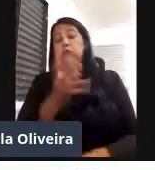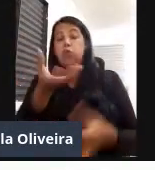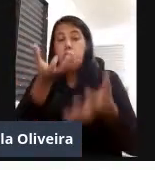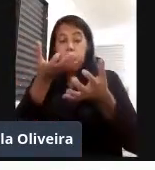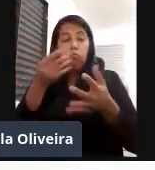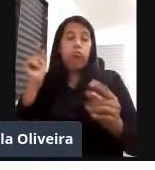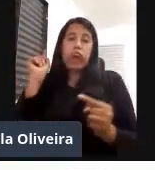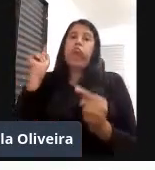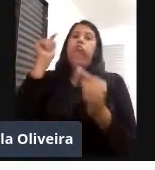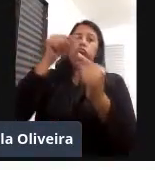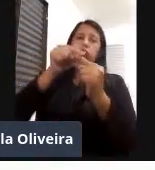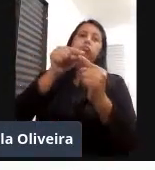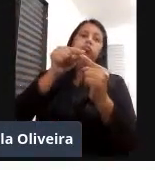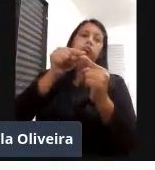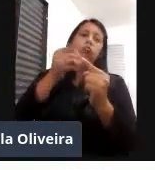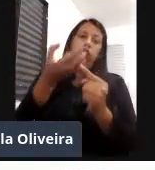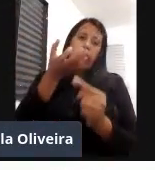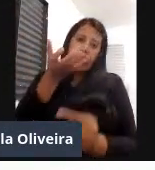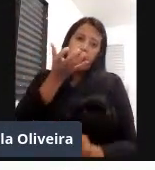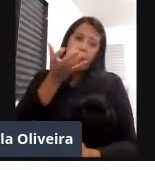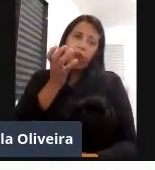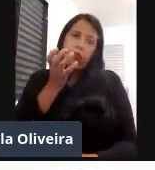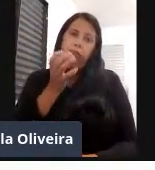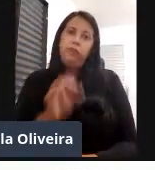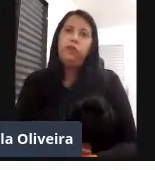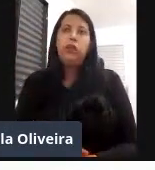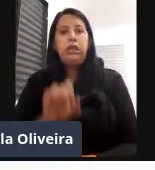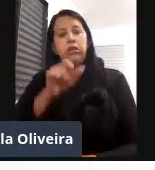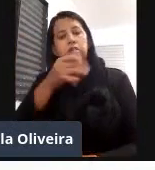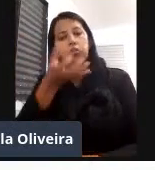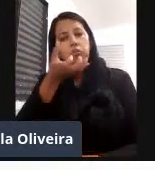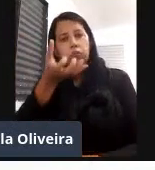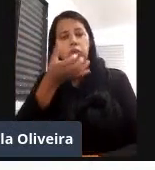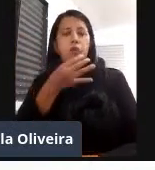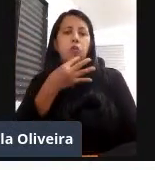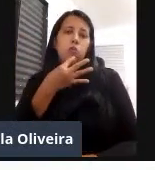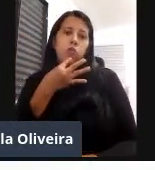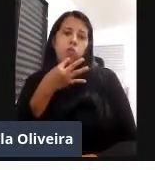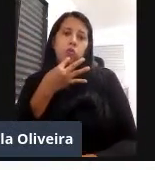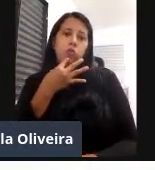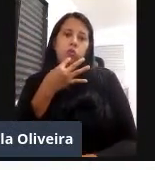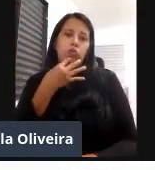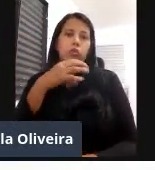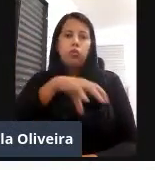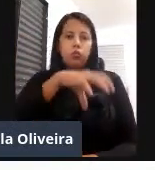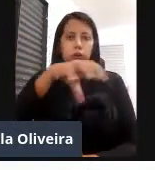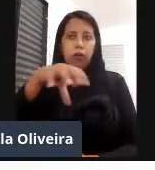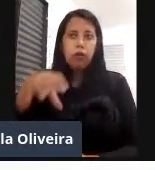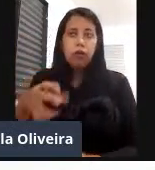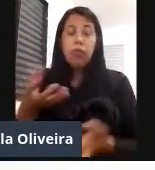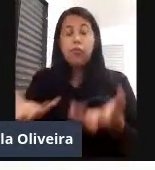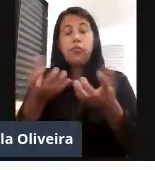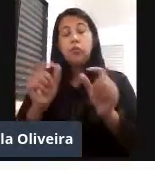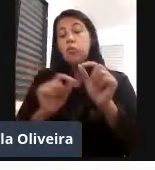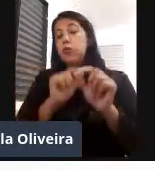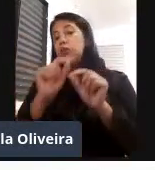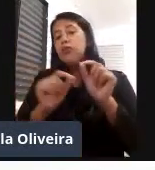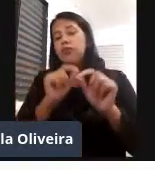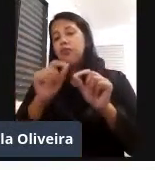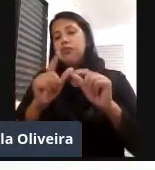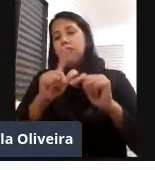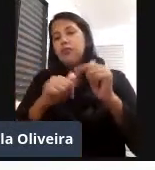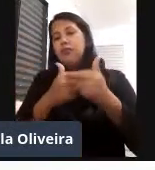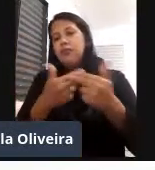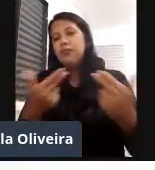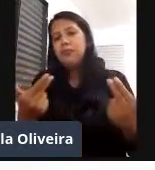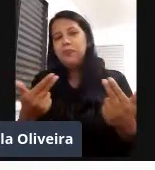buscando conhecer mais sobre aquela nossa área, aquele nosso problema, a gente quer um material que seja